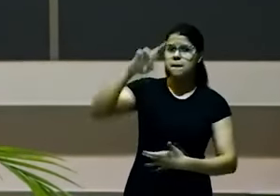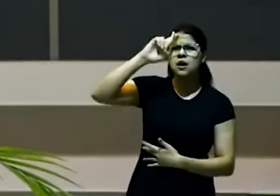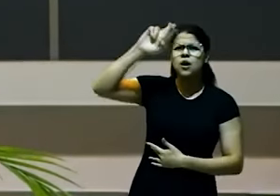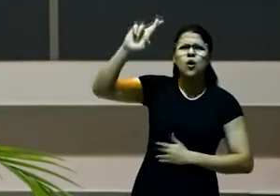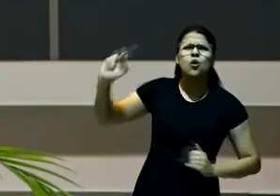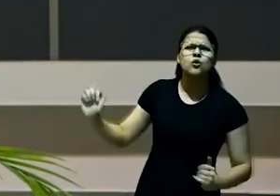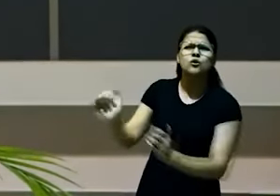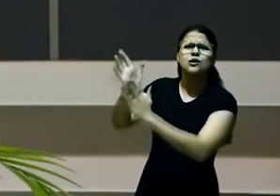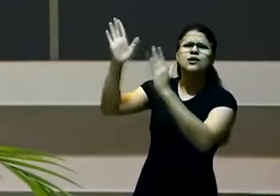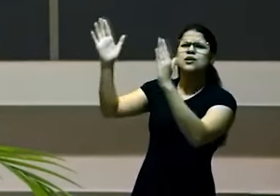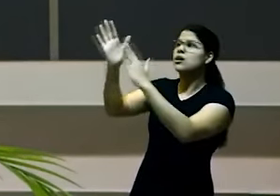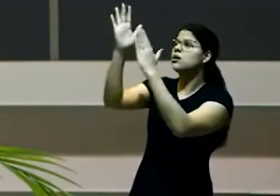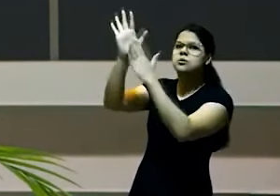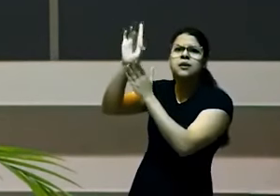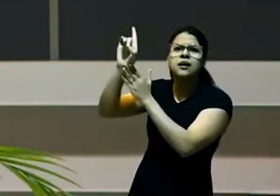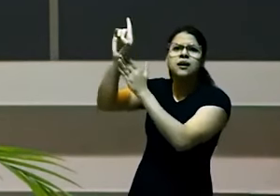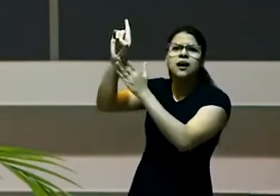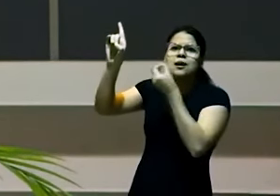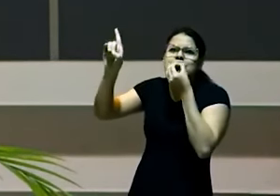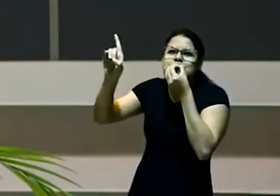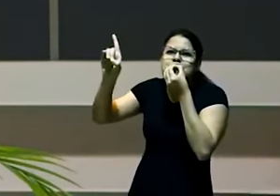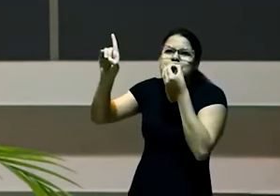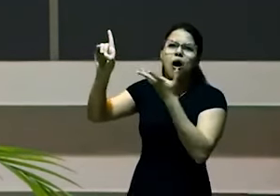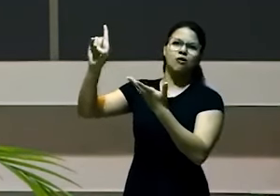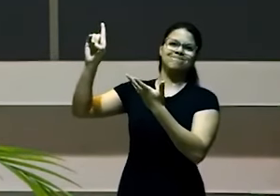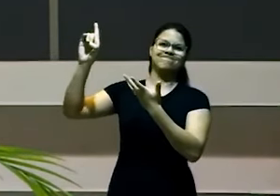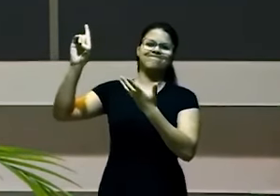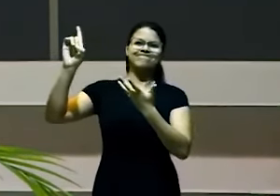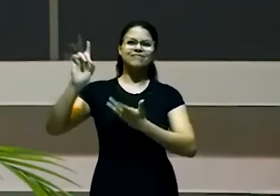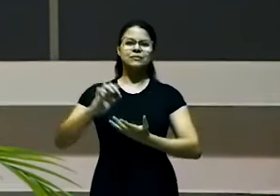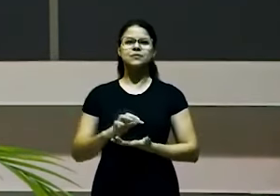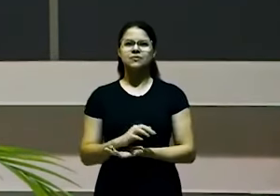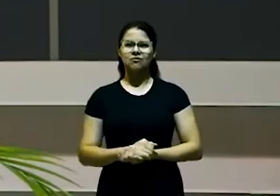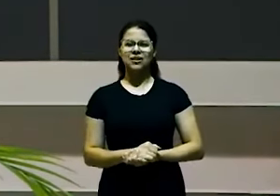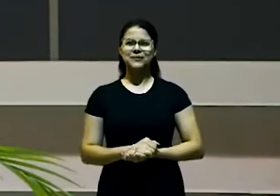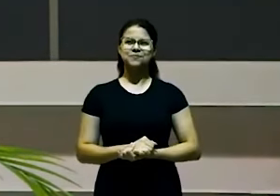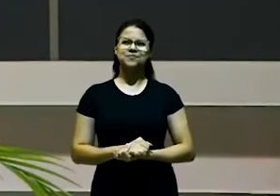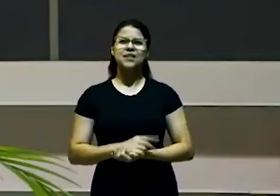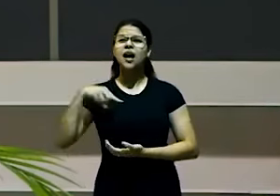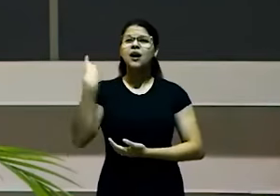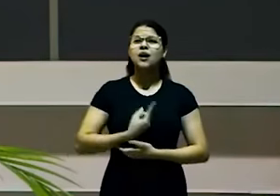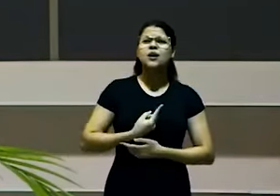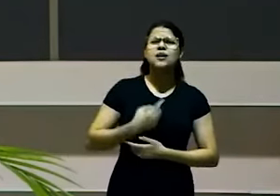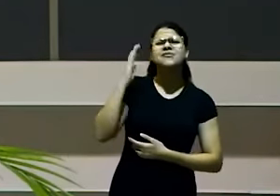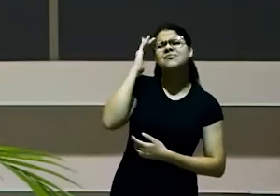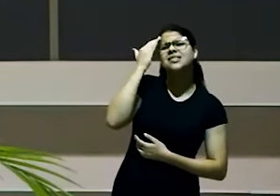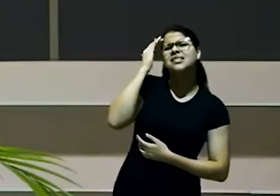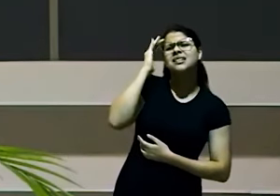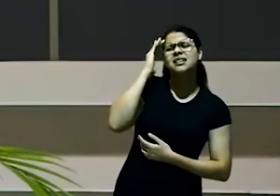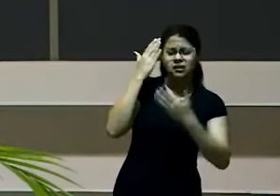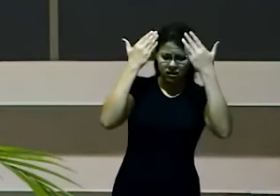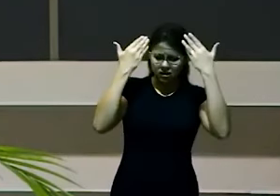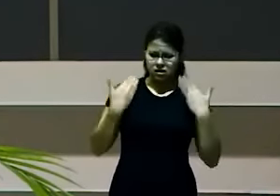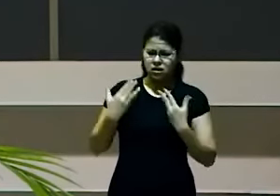Senhor porque ele é bom E aí nós entendemos que tudo que nós temos